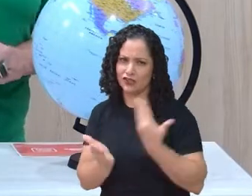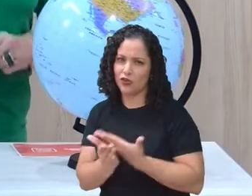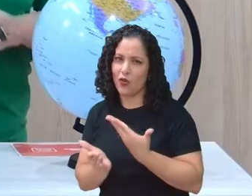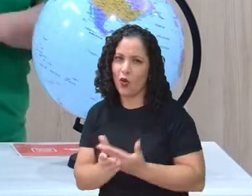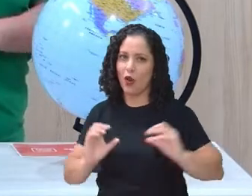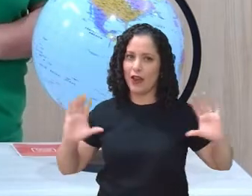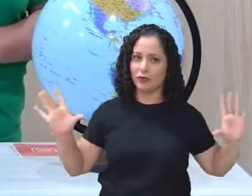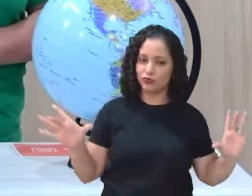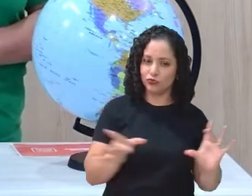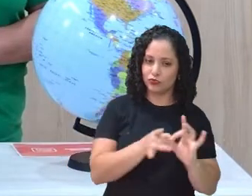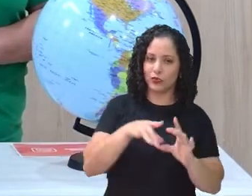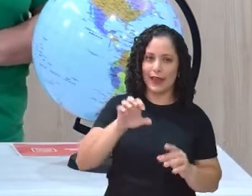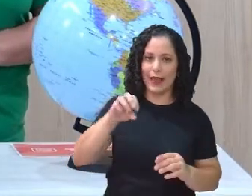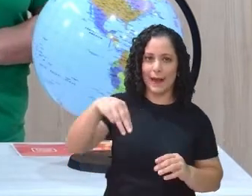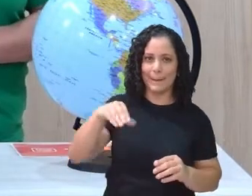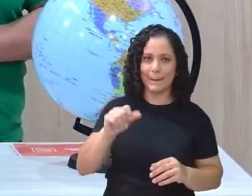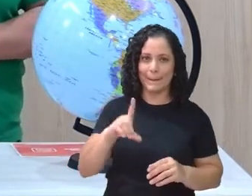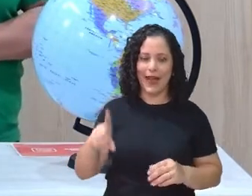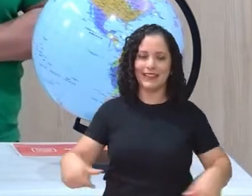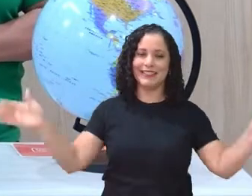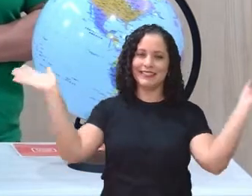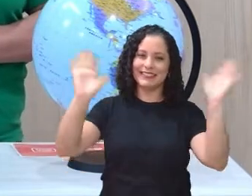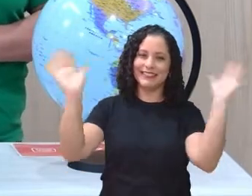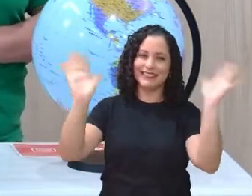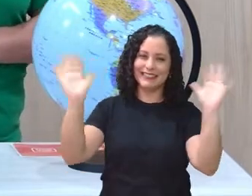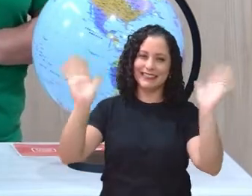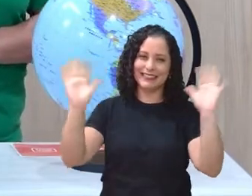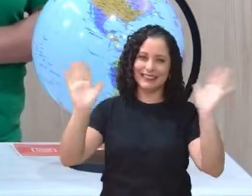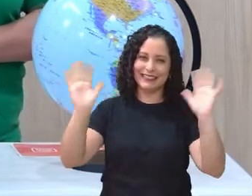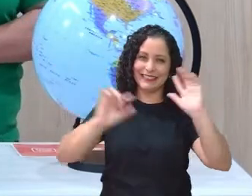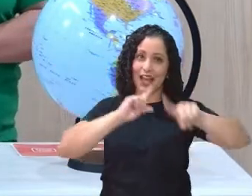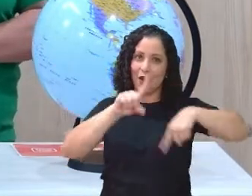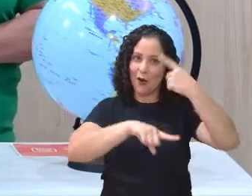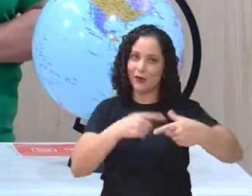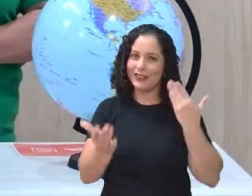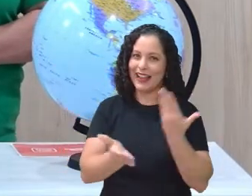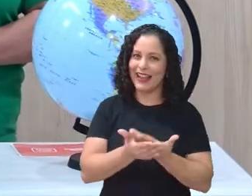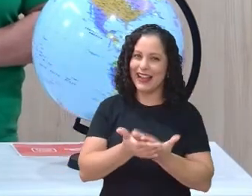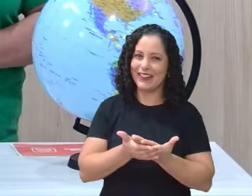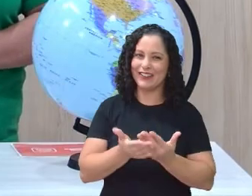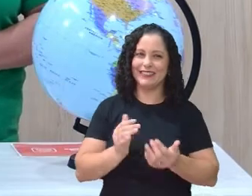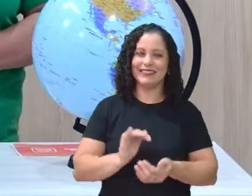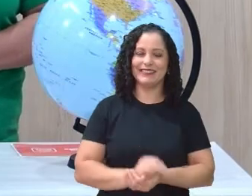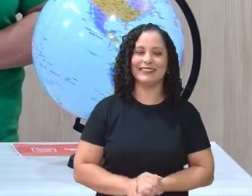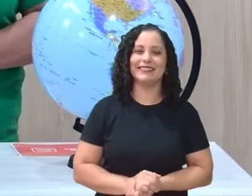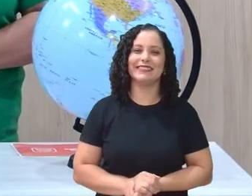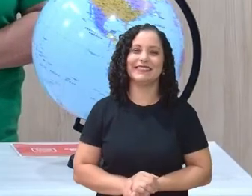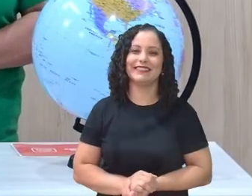EMAD, do Clube de Astronomia. Tchau, pessoal. Aguardo vocês na próxima aula.